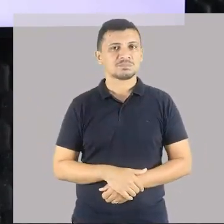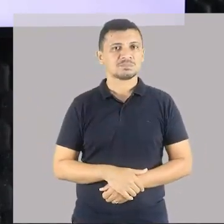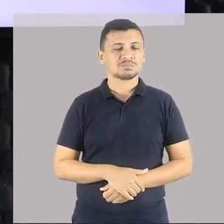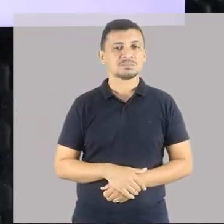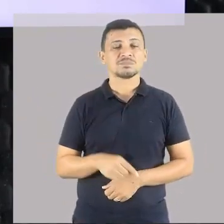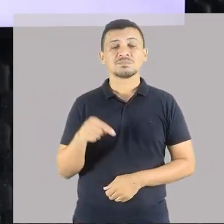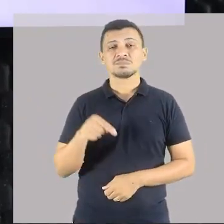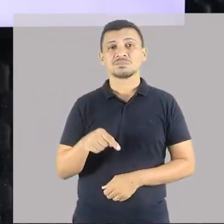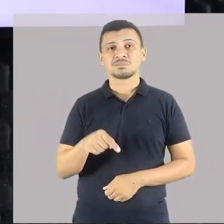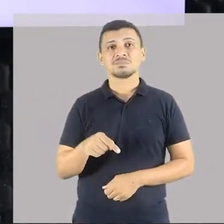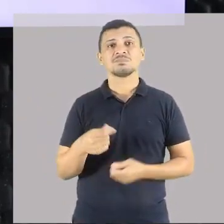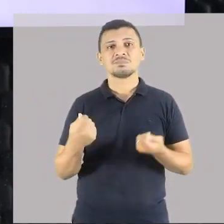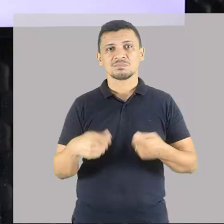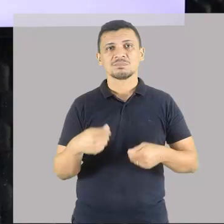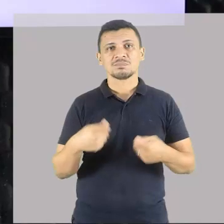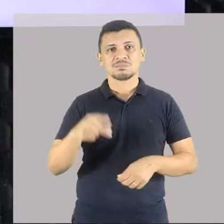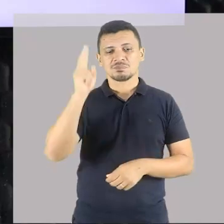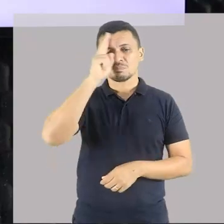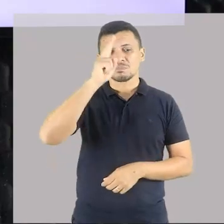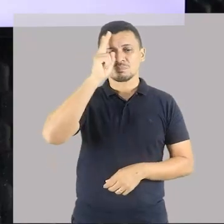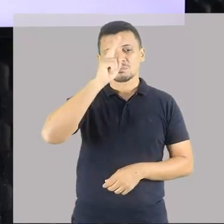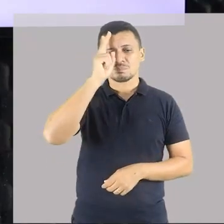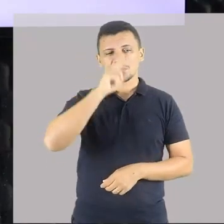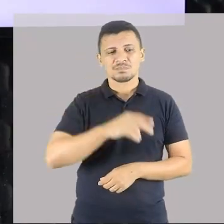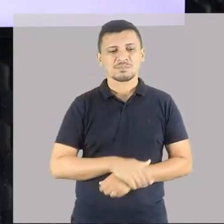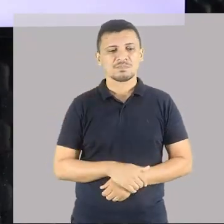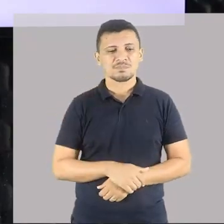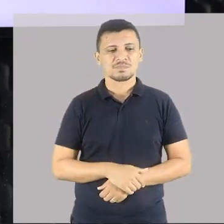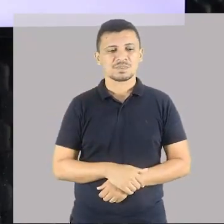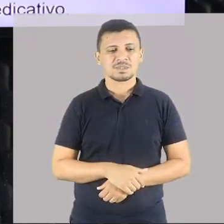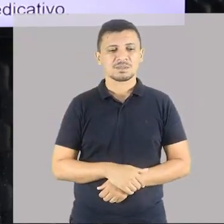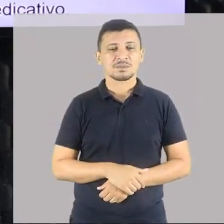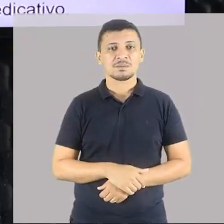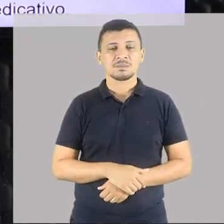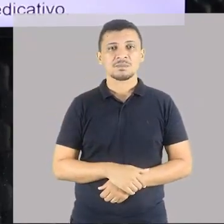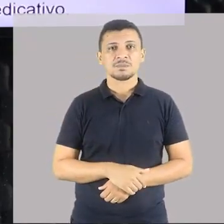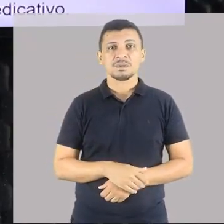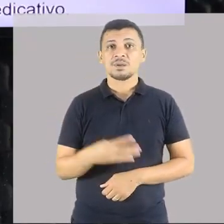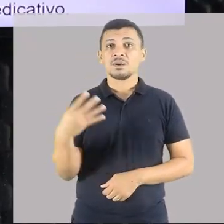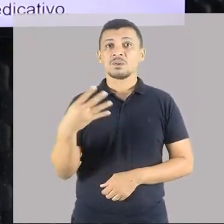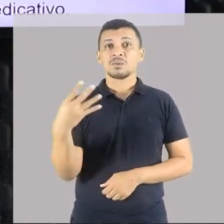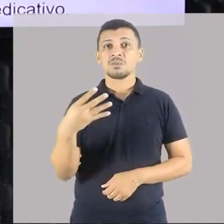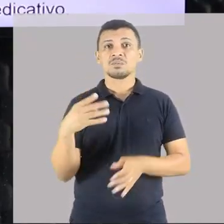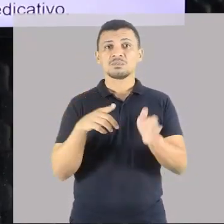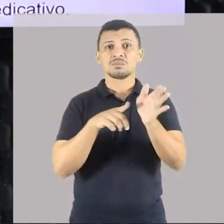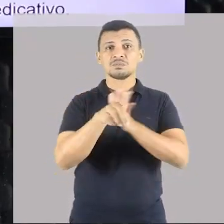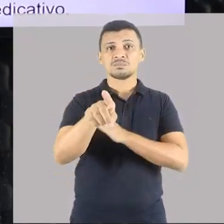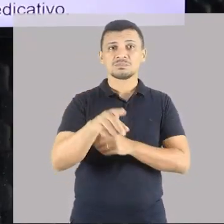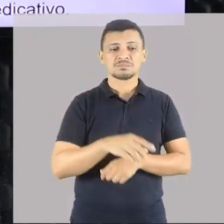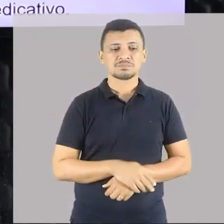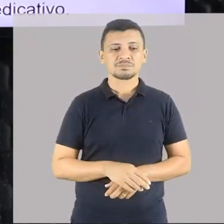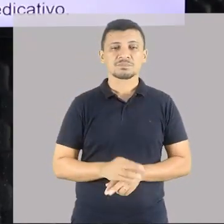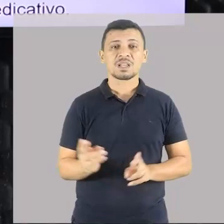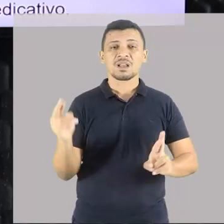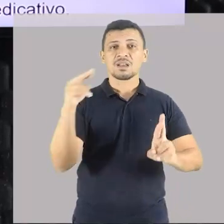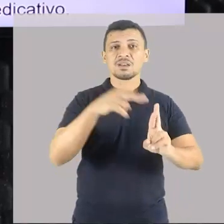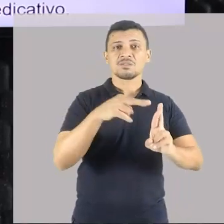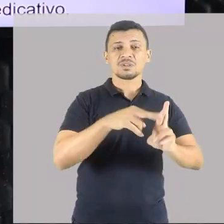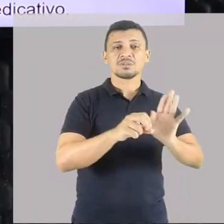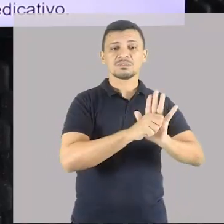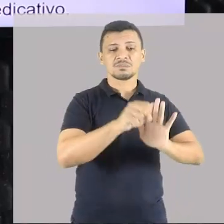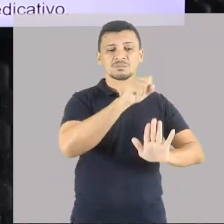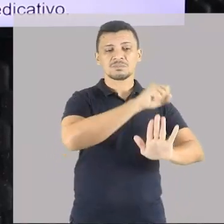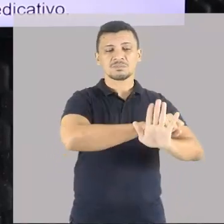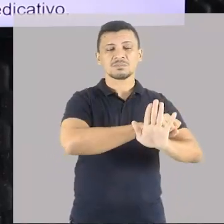primeiro momento, é isso que precisam lembrar, tá? E nós vamos agora para a nossa última questão, dentro da referência do